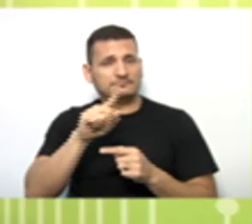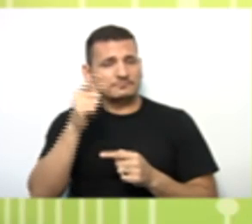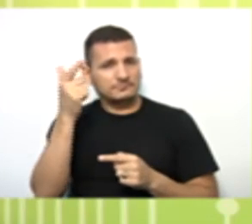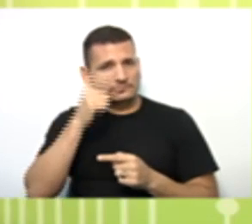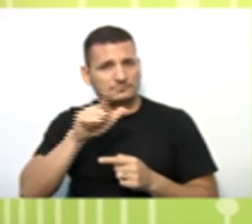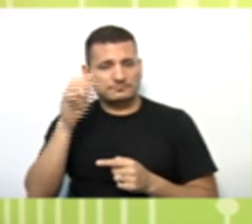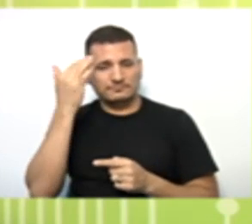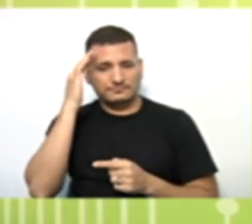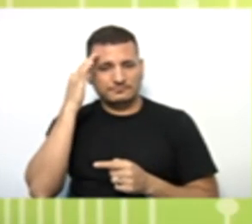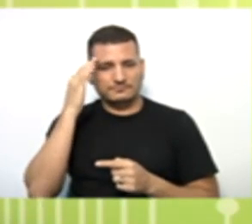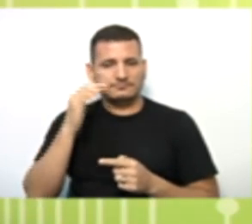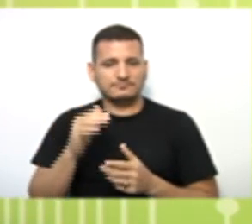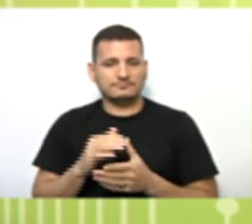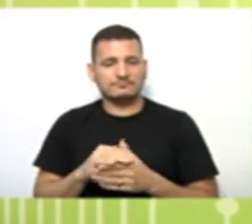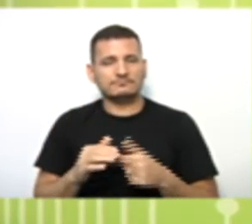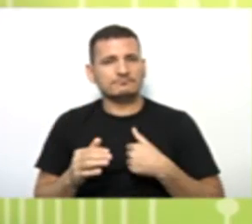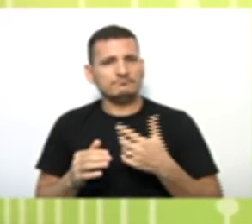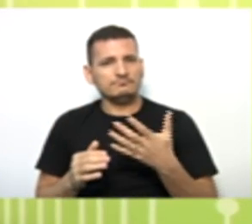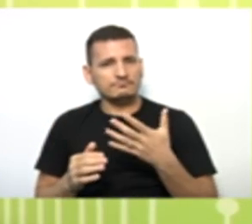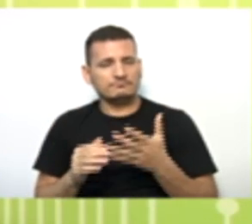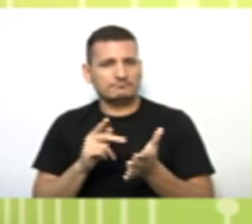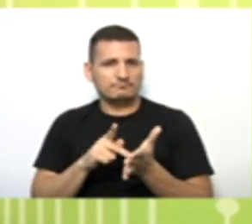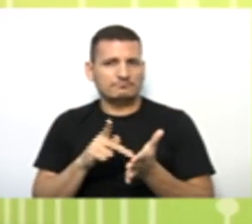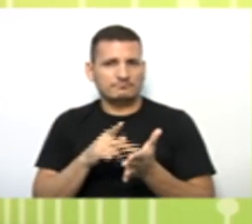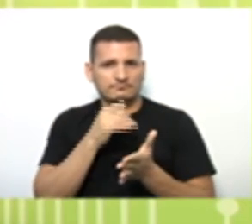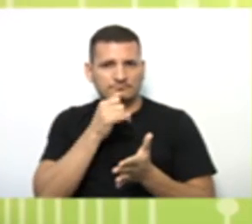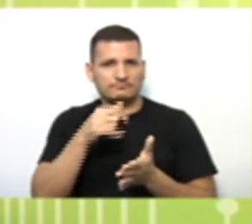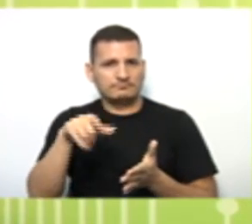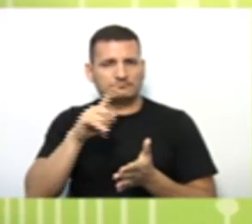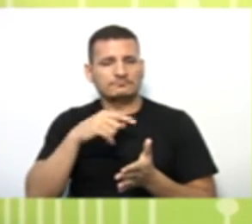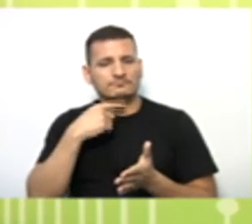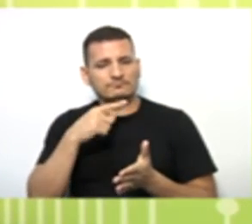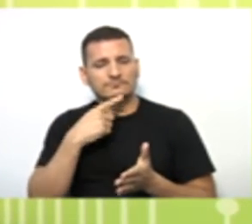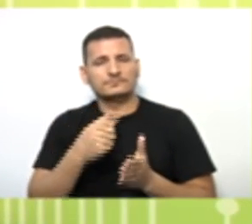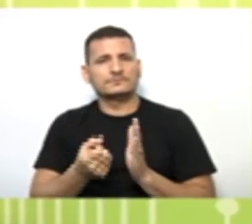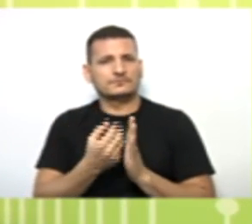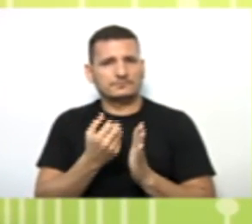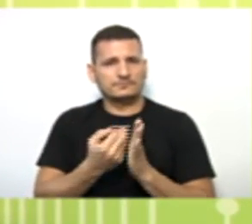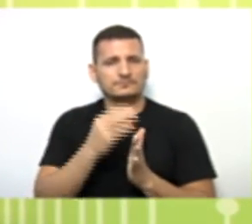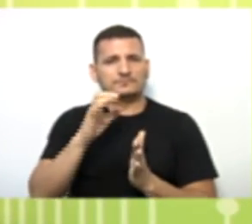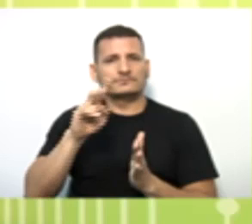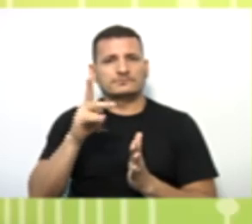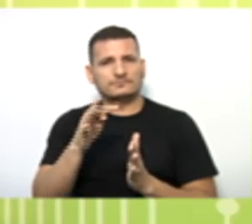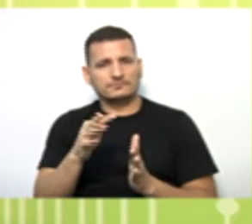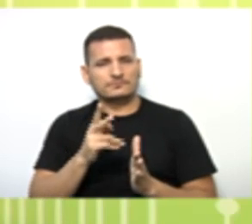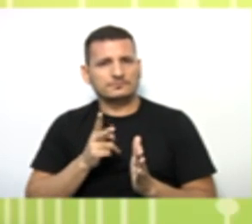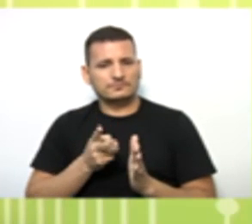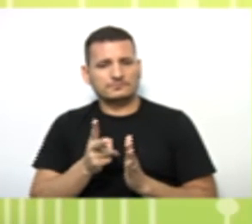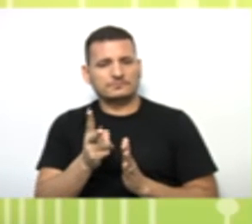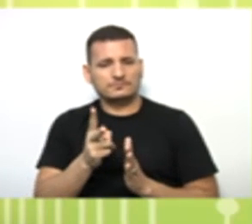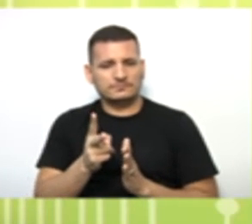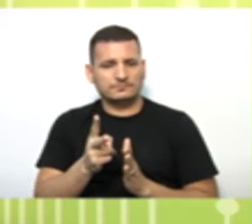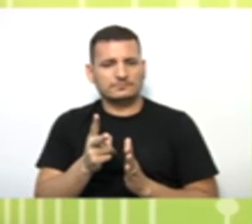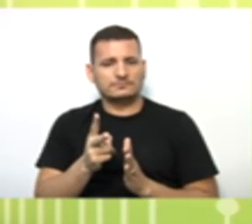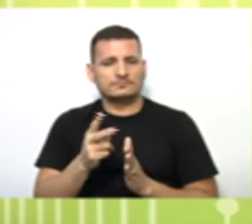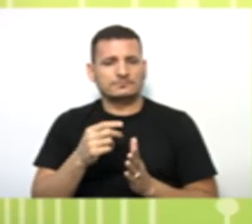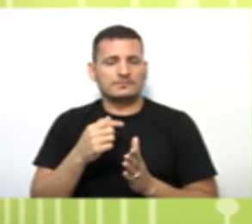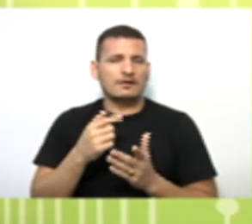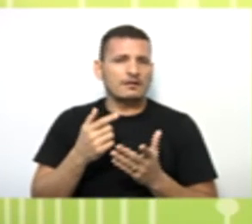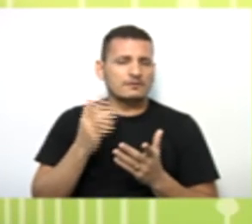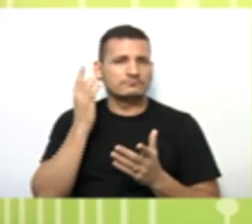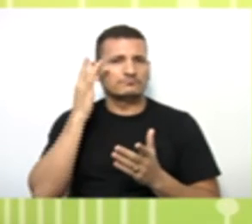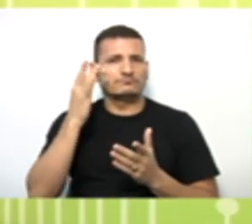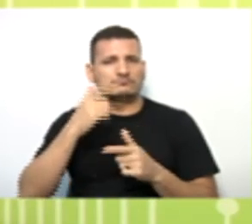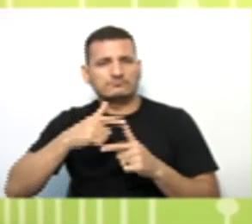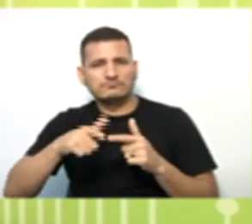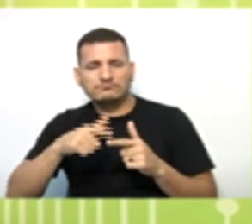entender. E eu queria que realmente, se vocês tivessem dúvidas, tá? Mandassem sempre no chat, que vocês não estão entendendo não estão sabendo resolver um